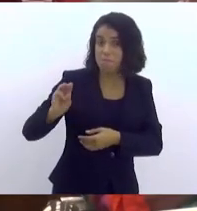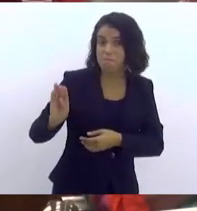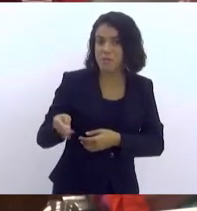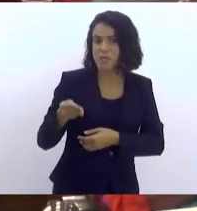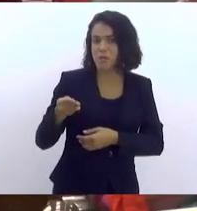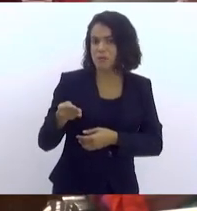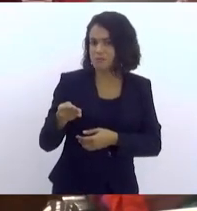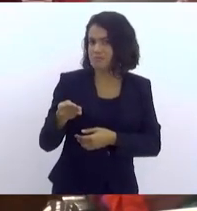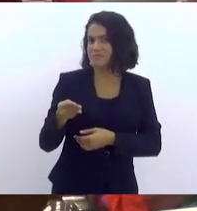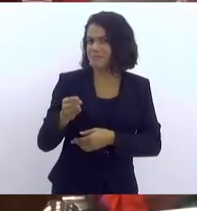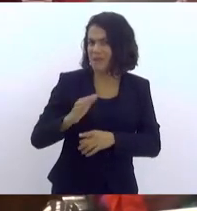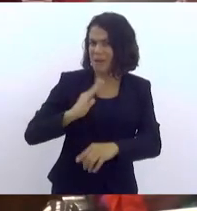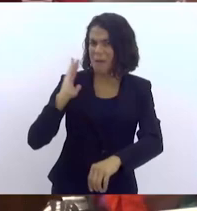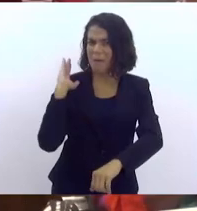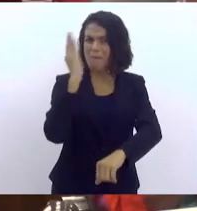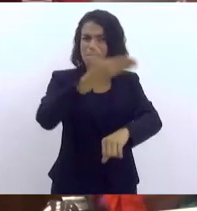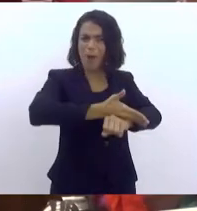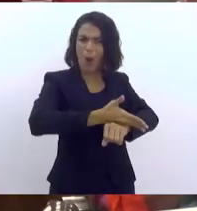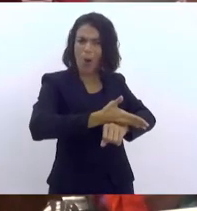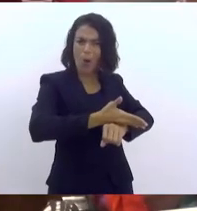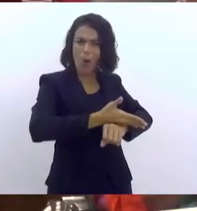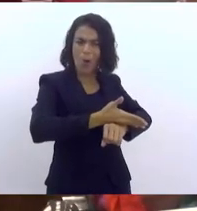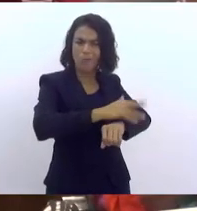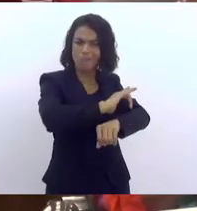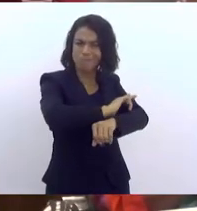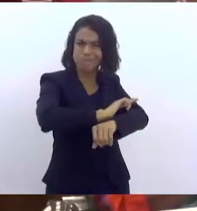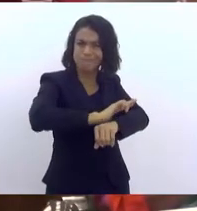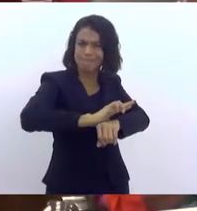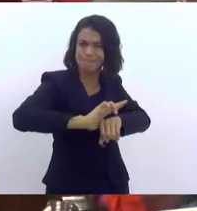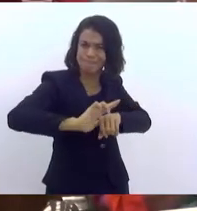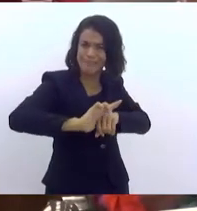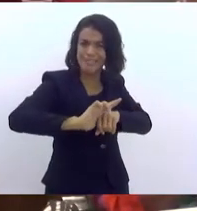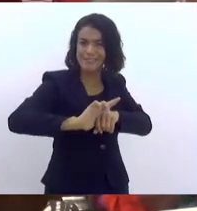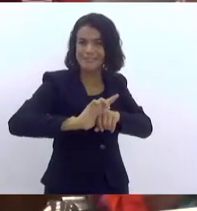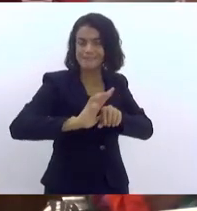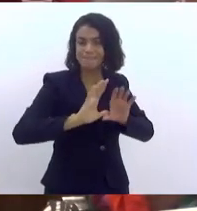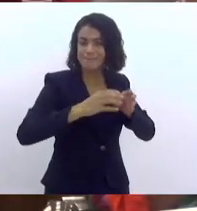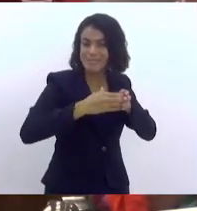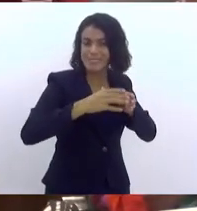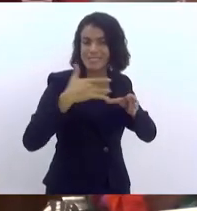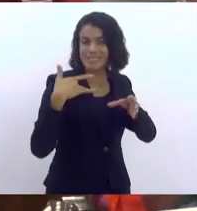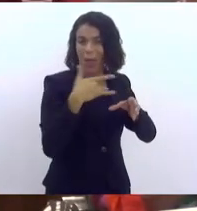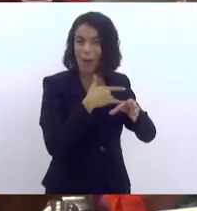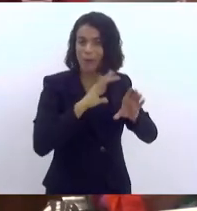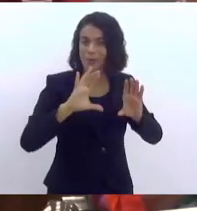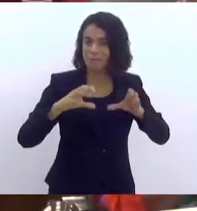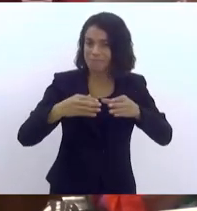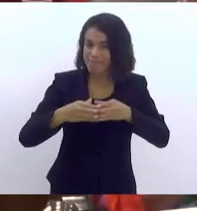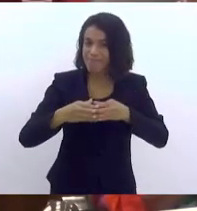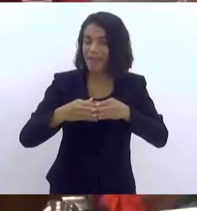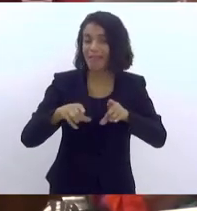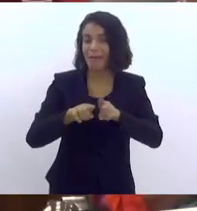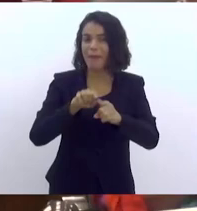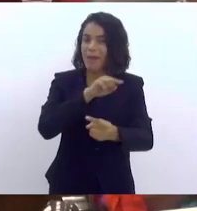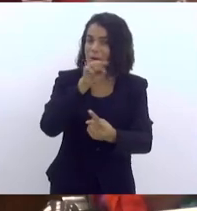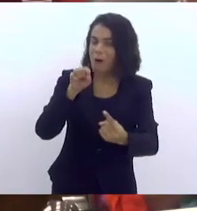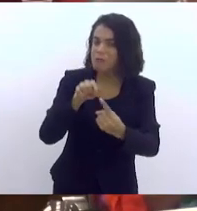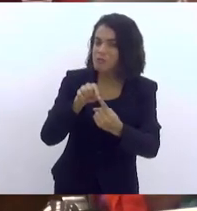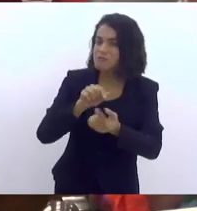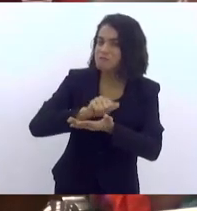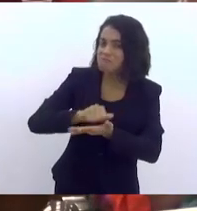superior aos da pastas inteiras ao de pastas inteiras como saúde em que ele pretende